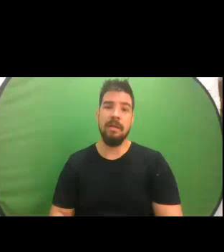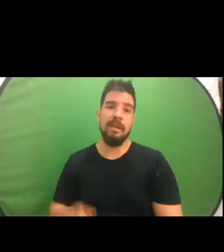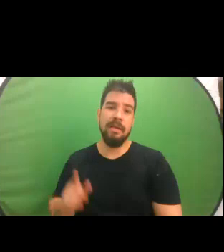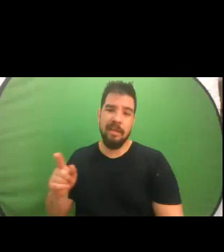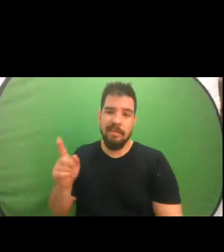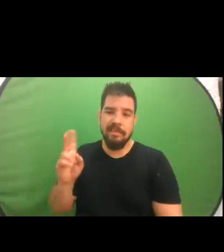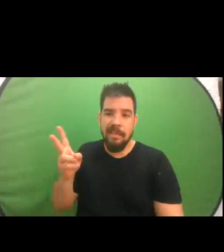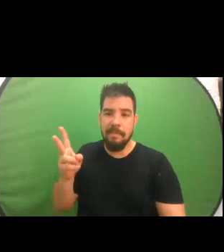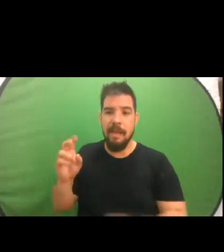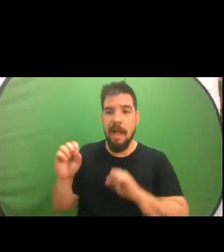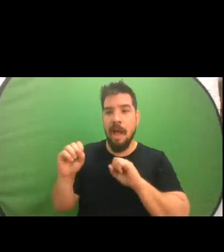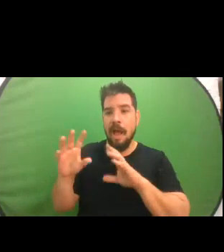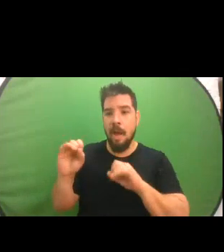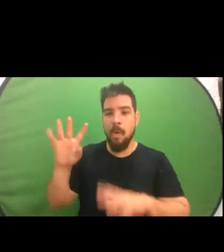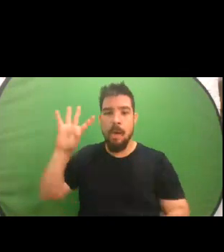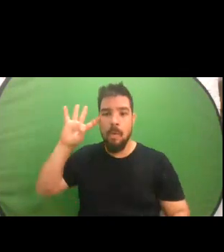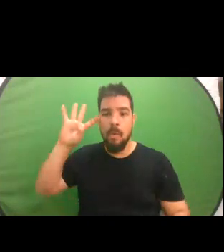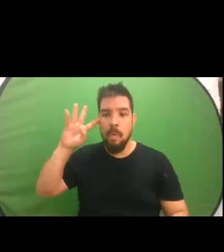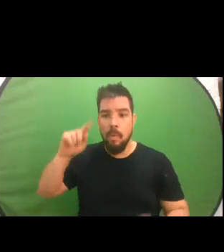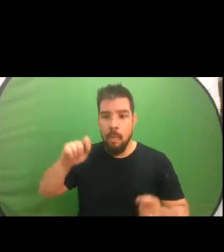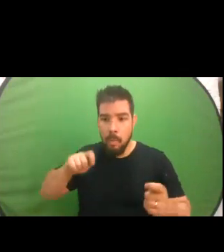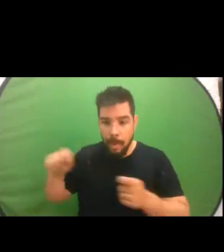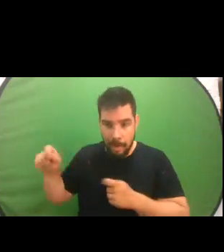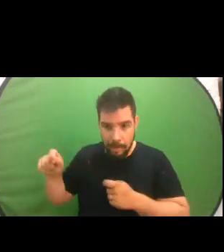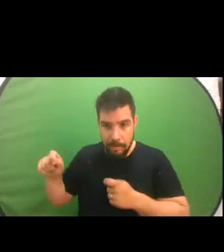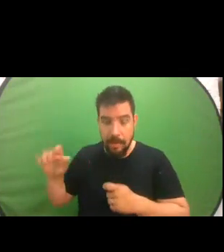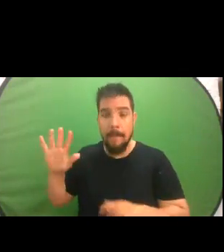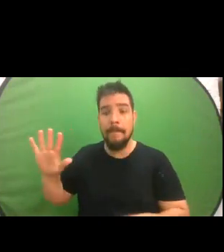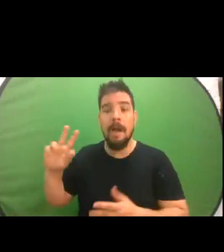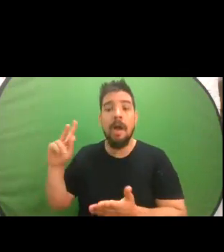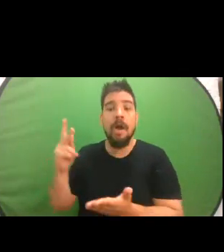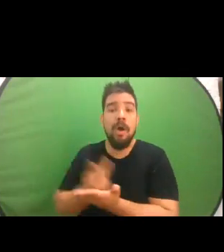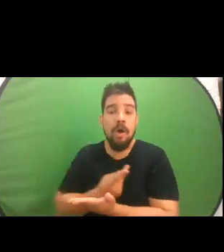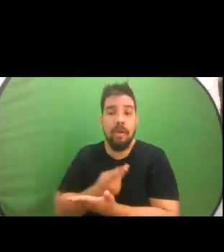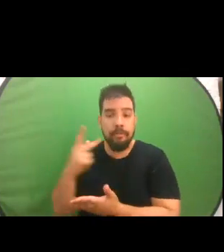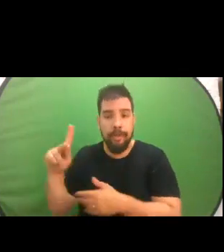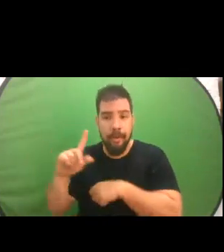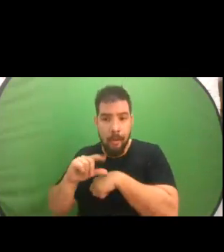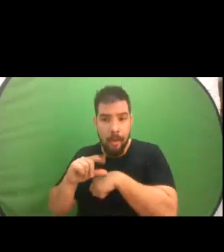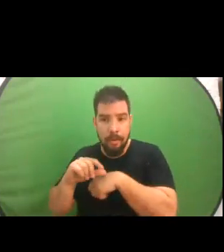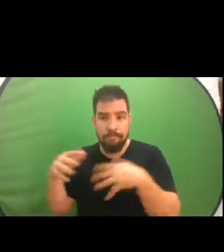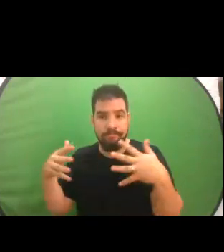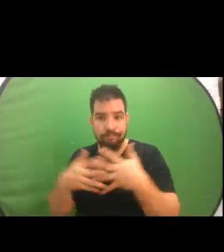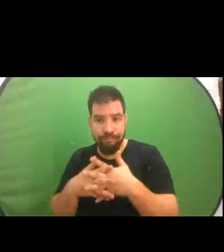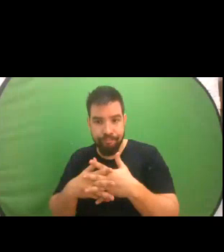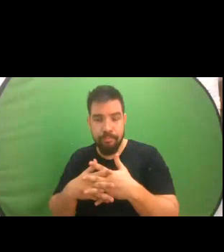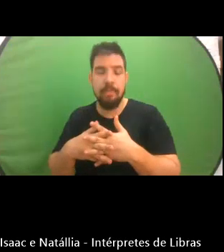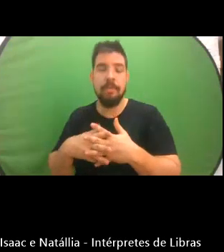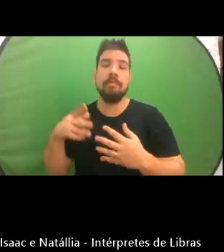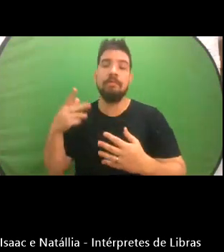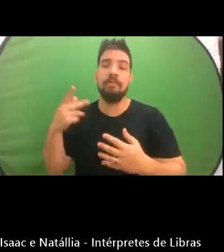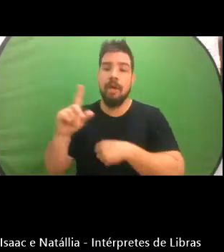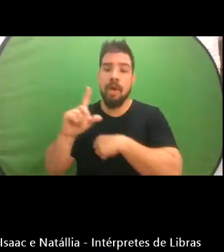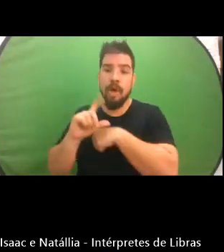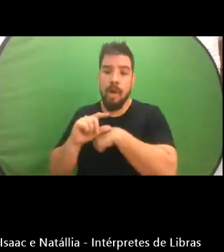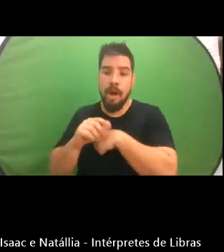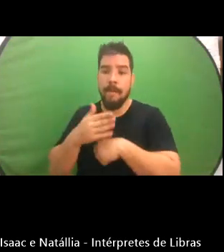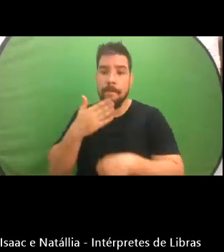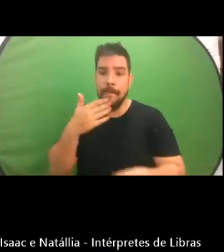dava aula para você na quarta-feira. Ele teve uma troca com os horários e a disponibilidade dele mudou para